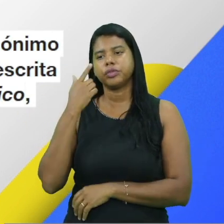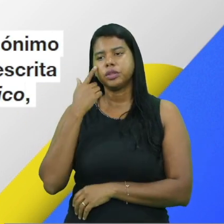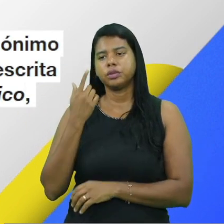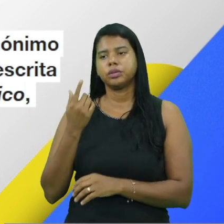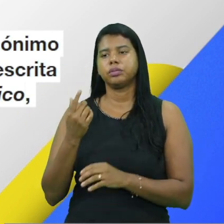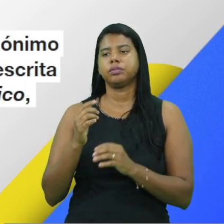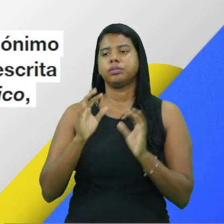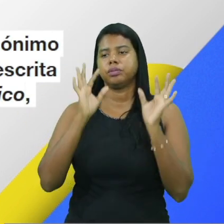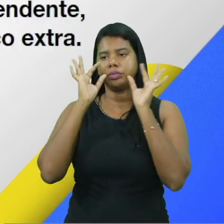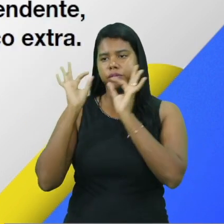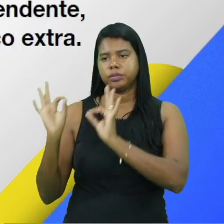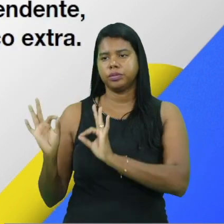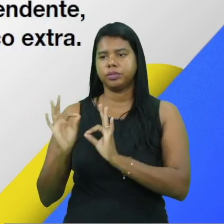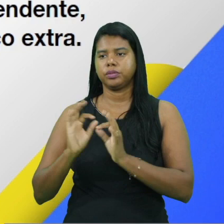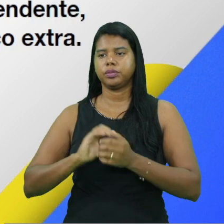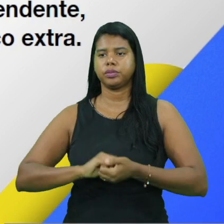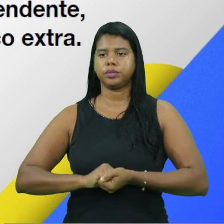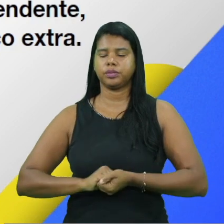apresentação.